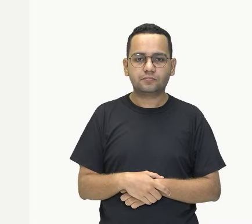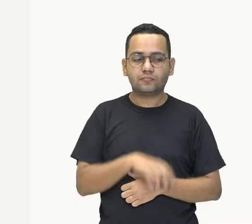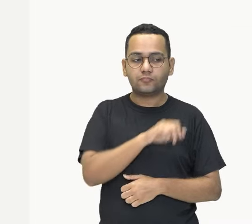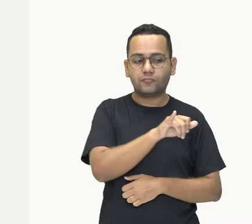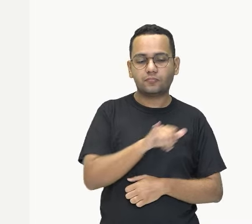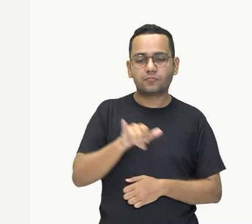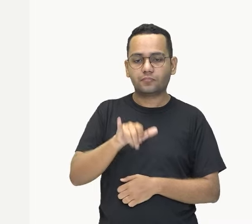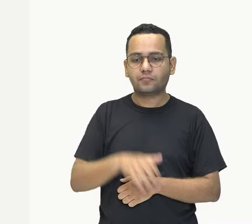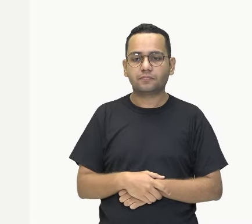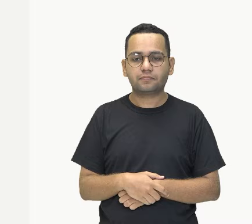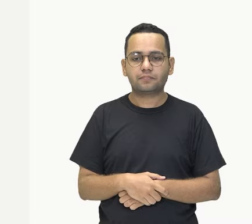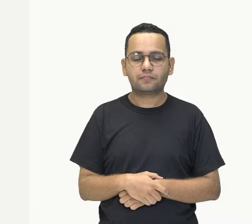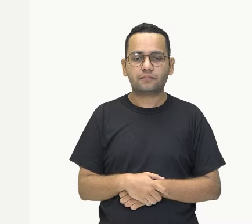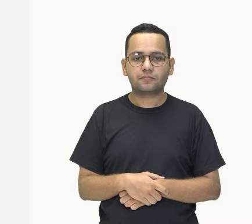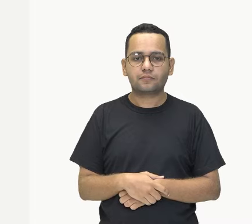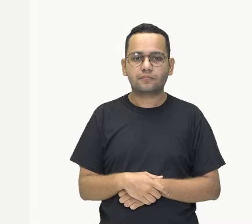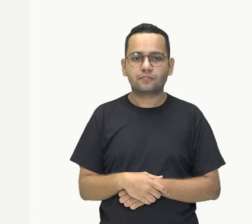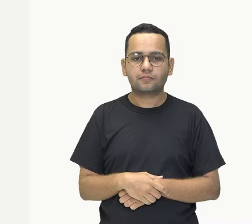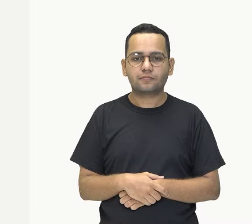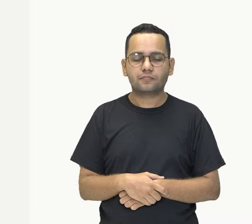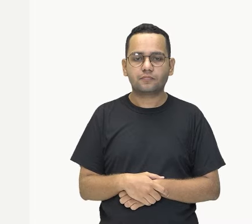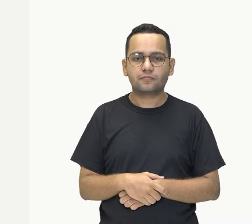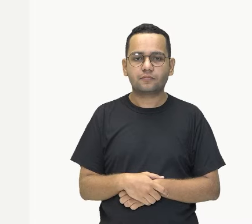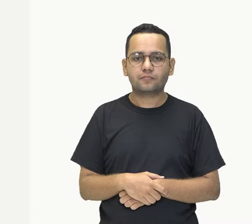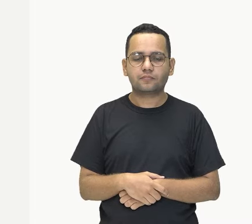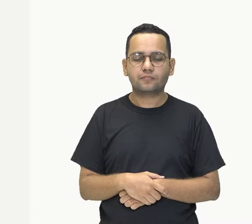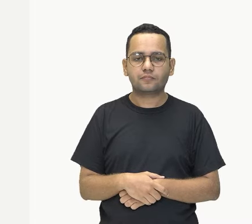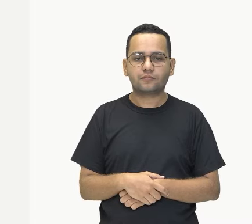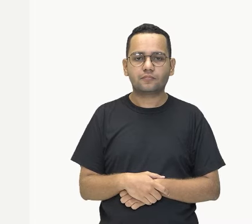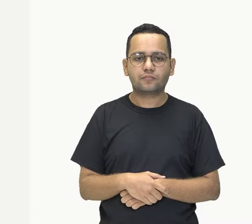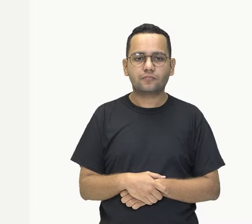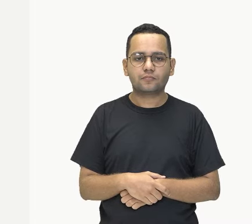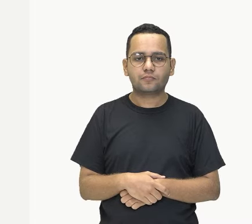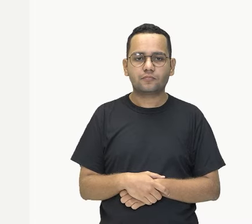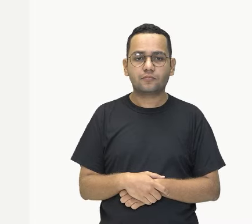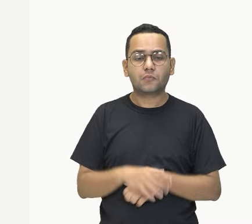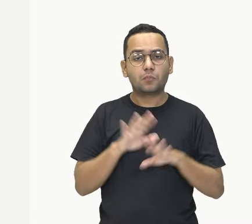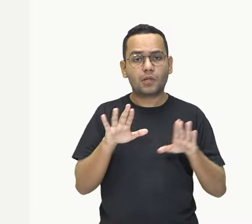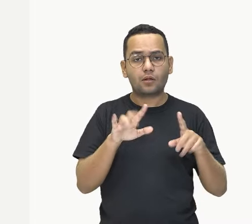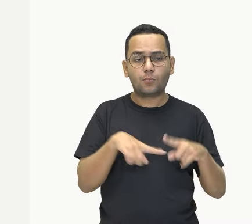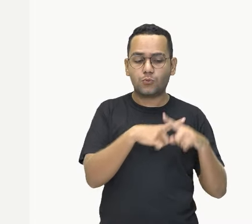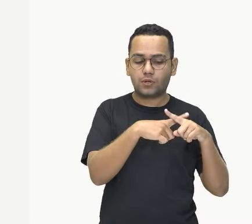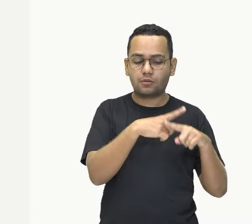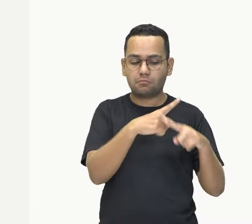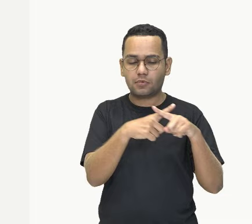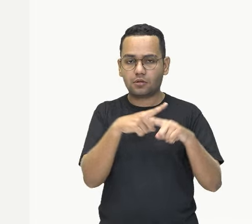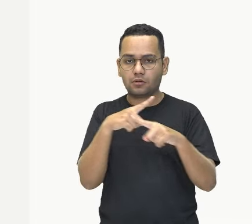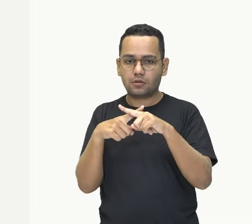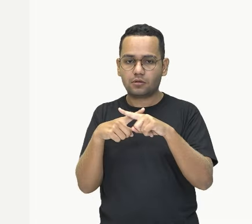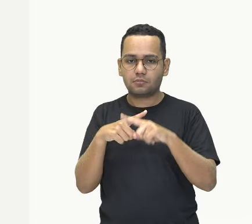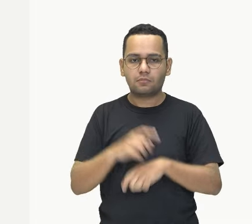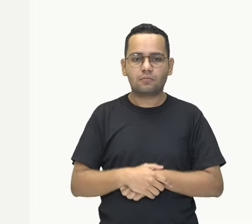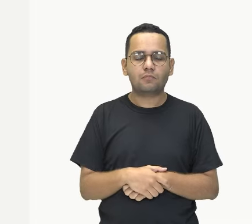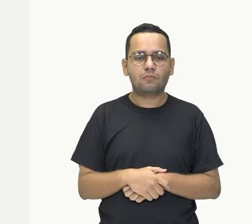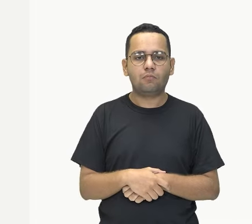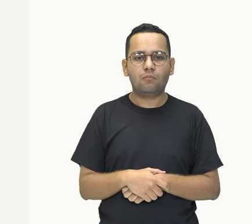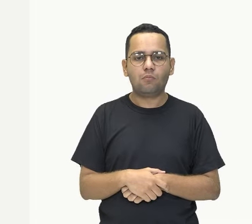y e y. Como eu estou vendo, ó, é tudo multiplicação. Então,